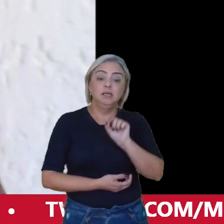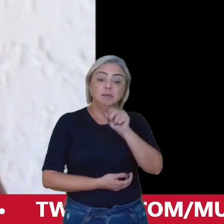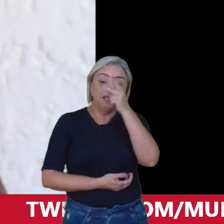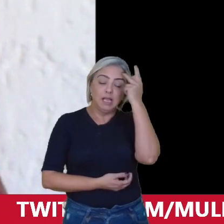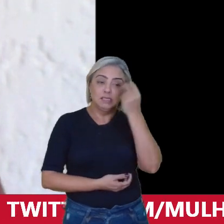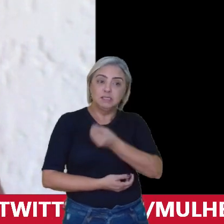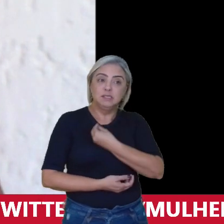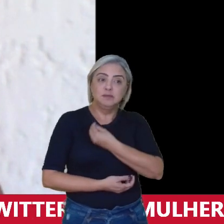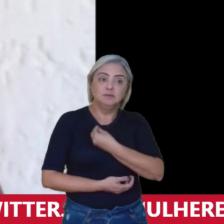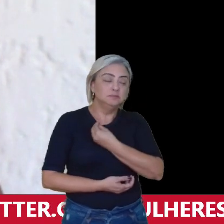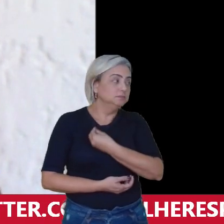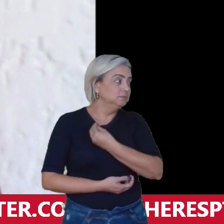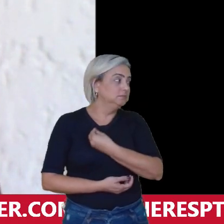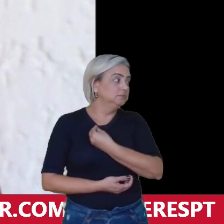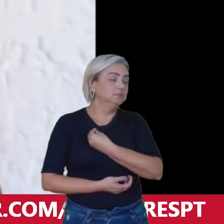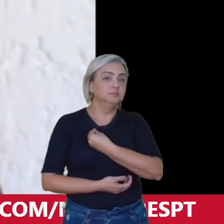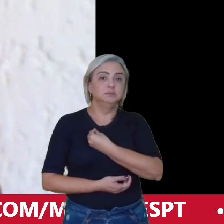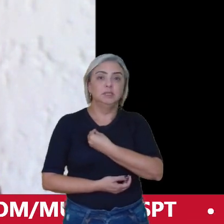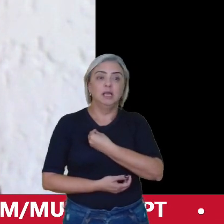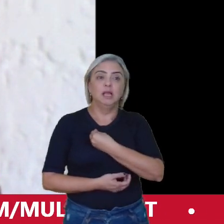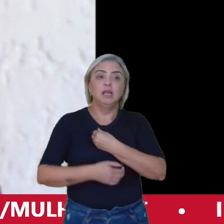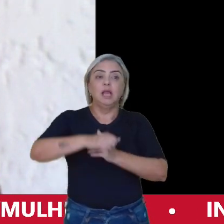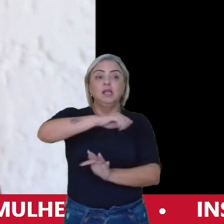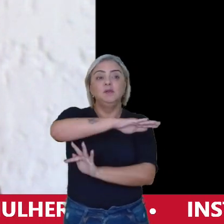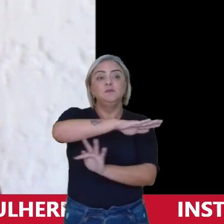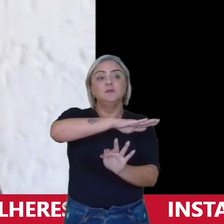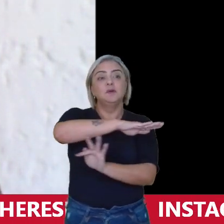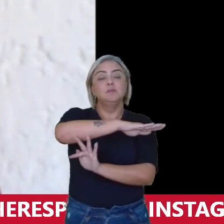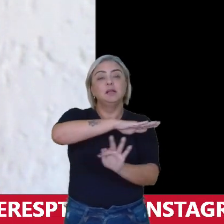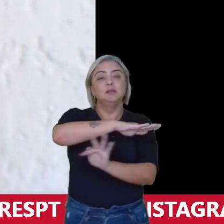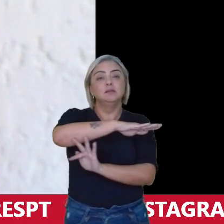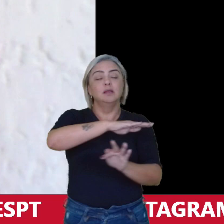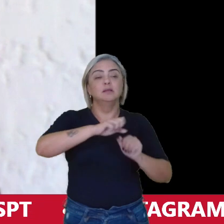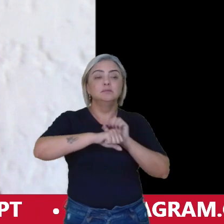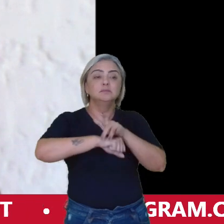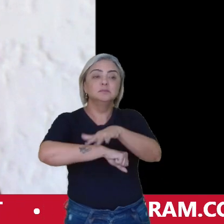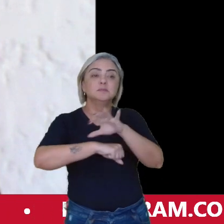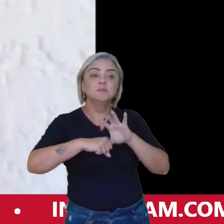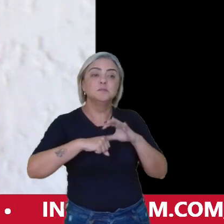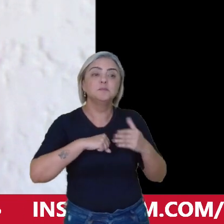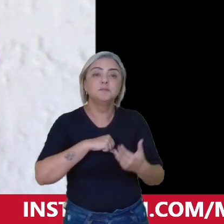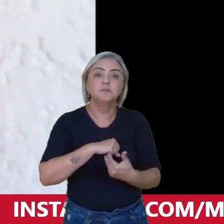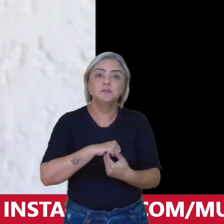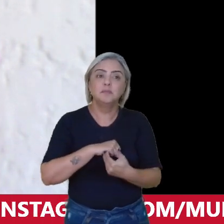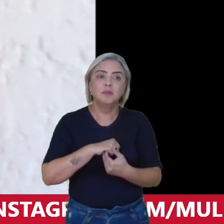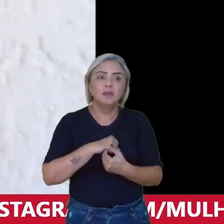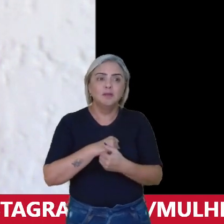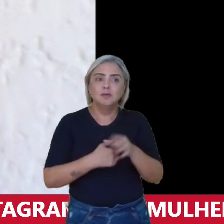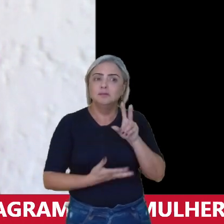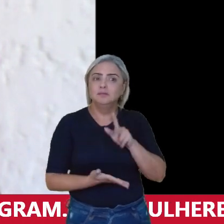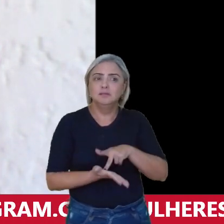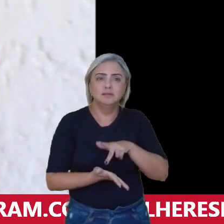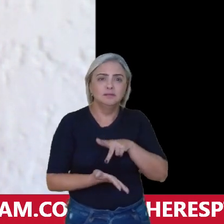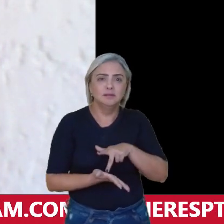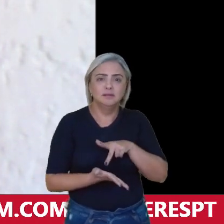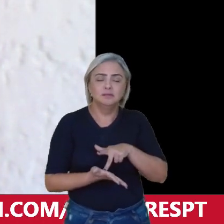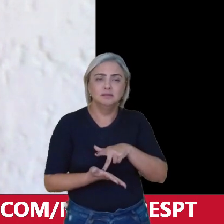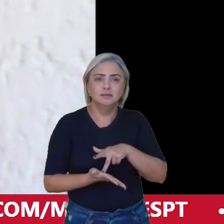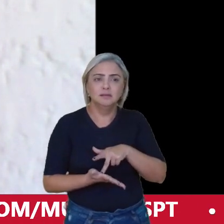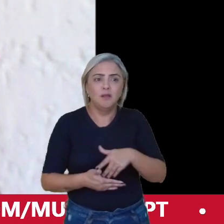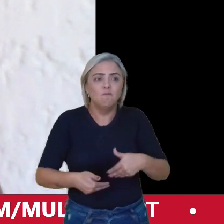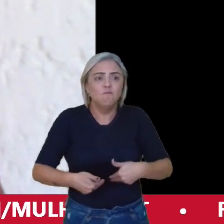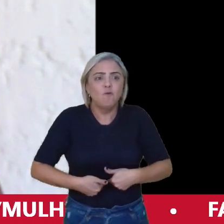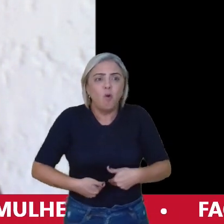que viveram sempre da informalidade. Com a pandemia, foram de verdade